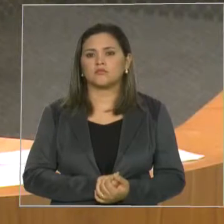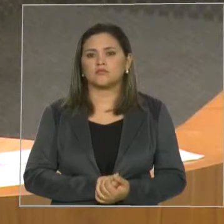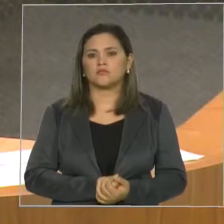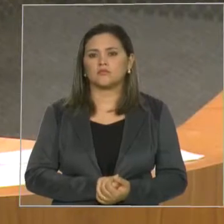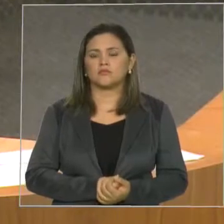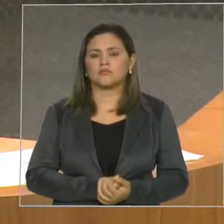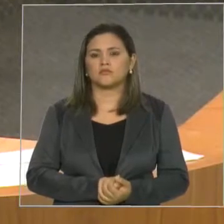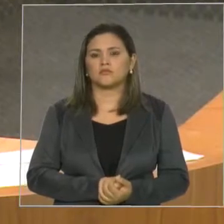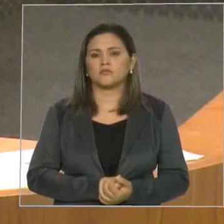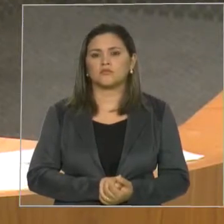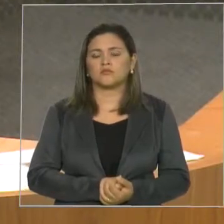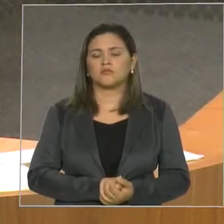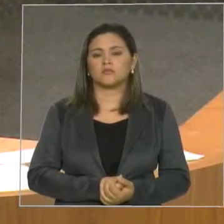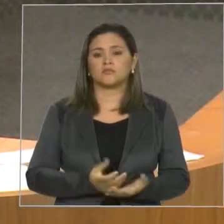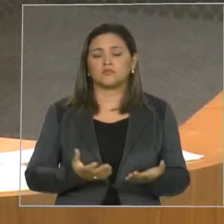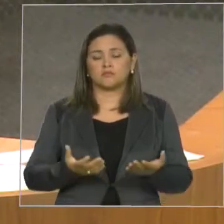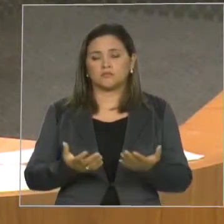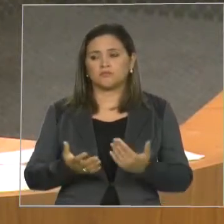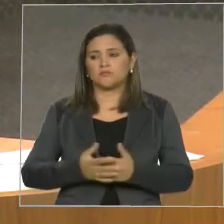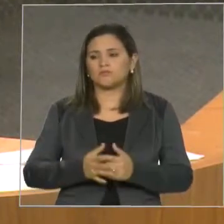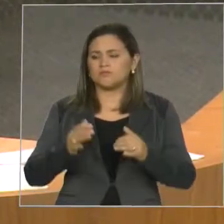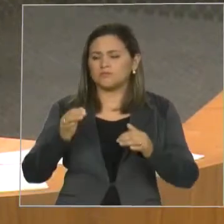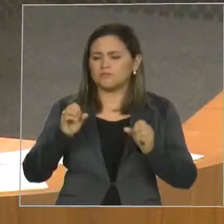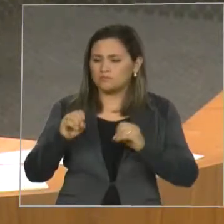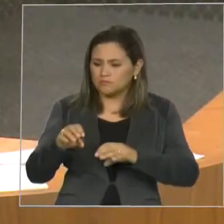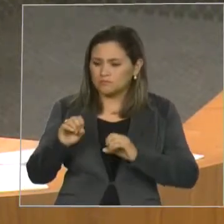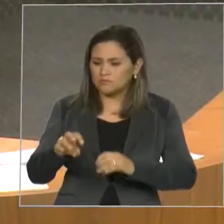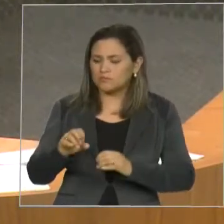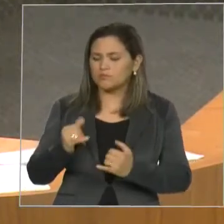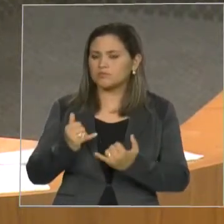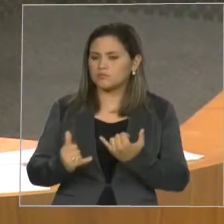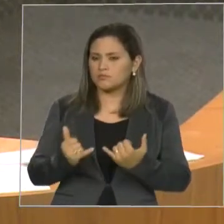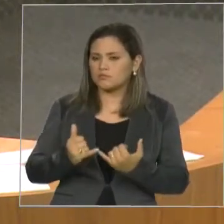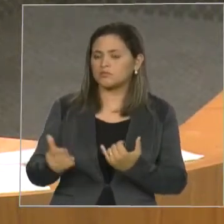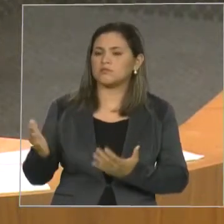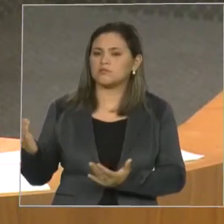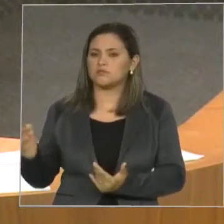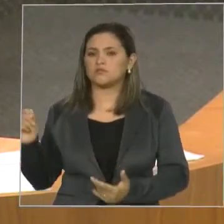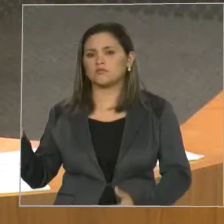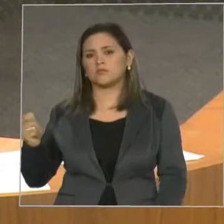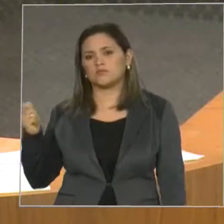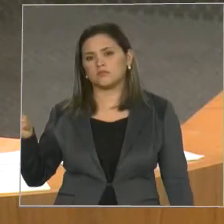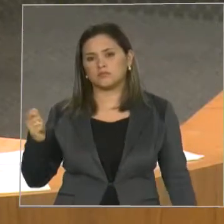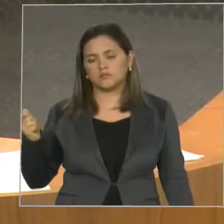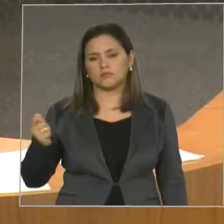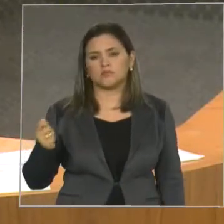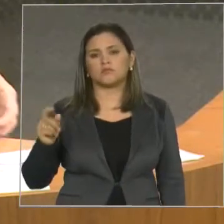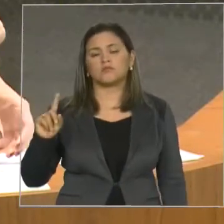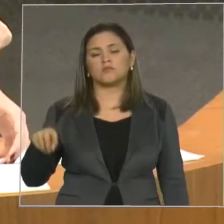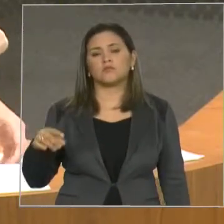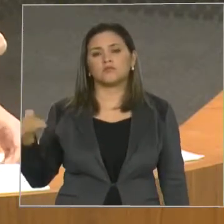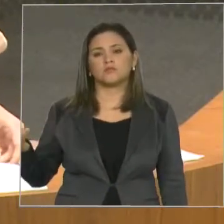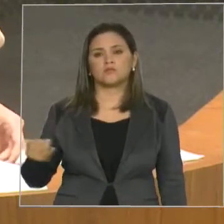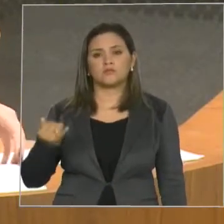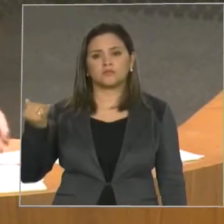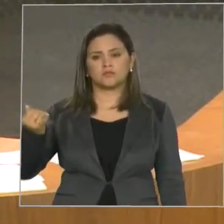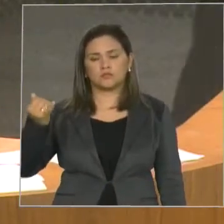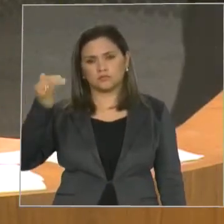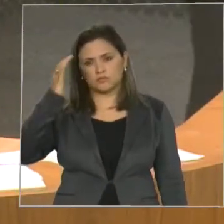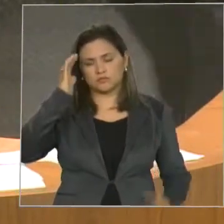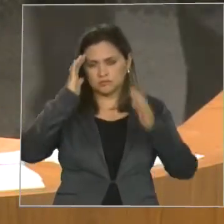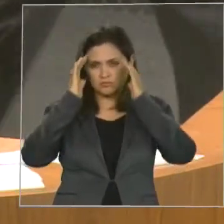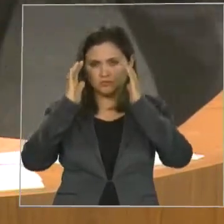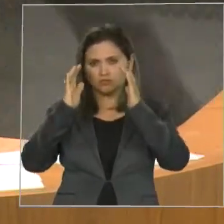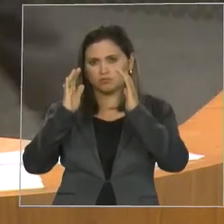para realmente aquelas pessoas que compõem a comunidade escolar da importância do respeito